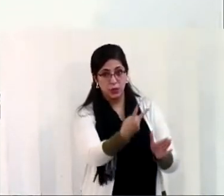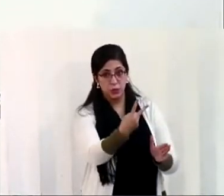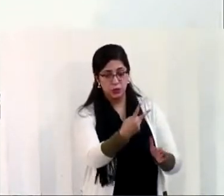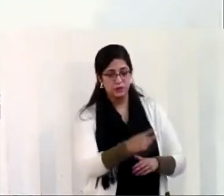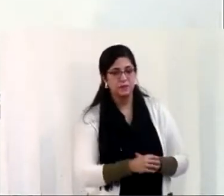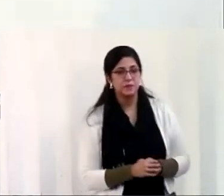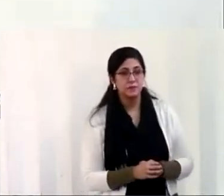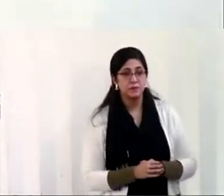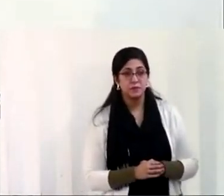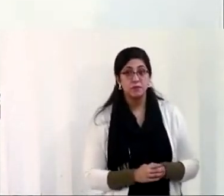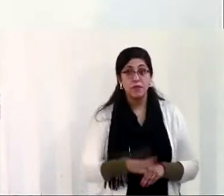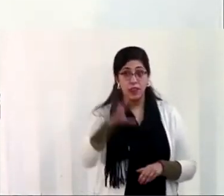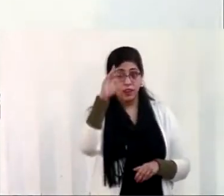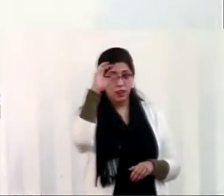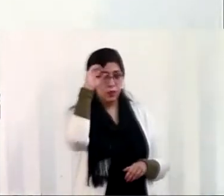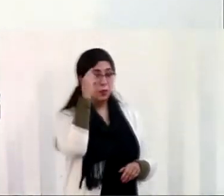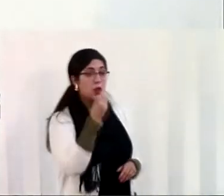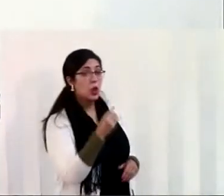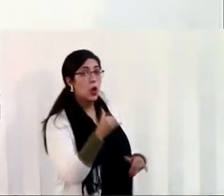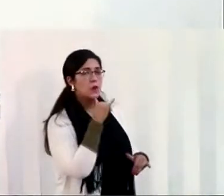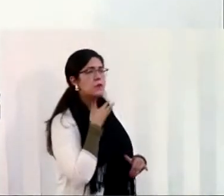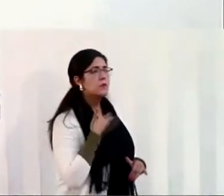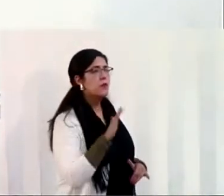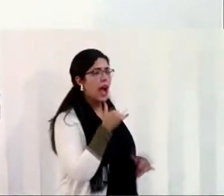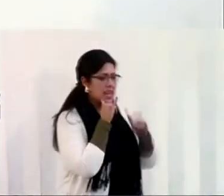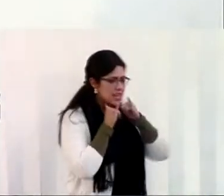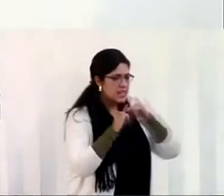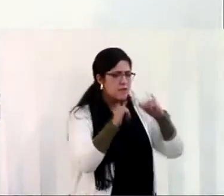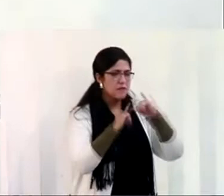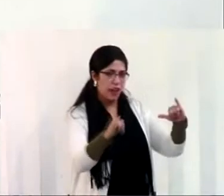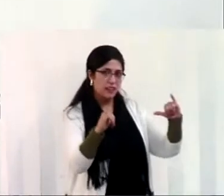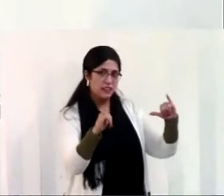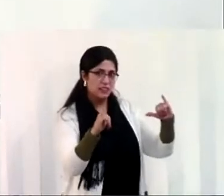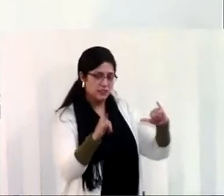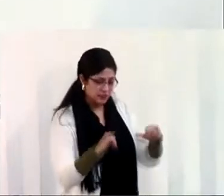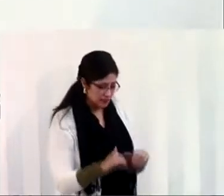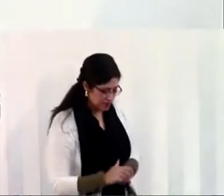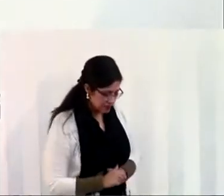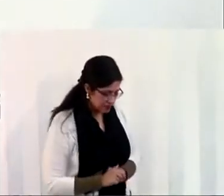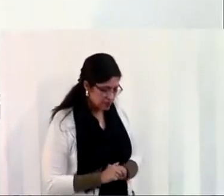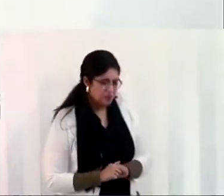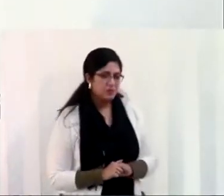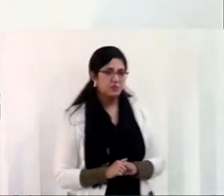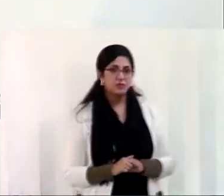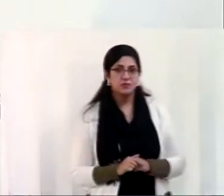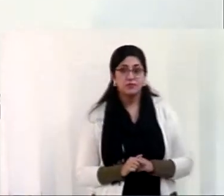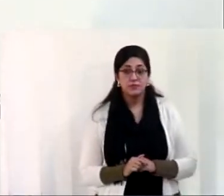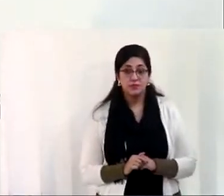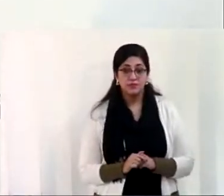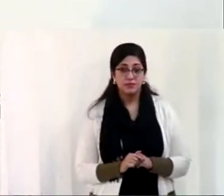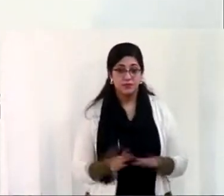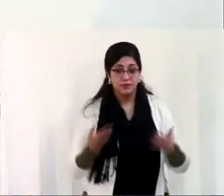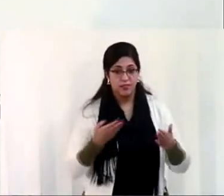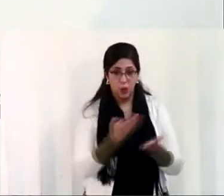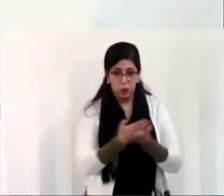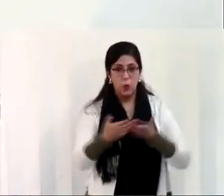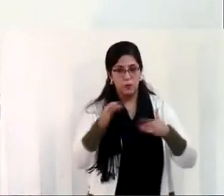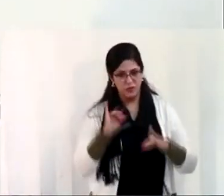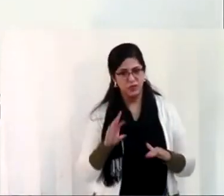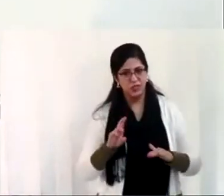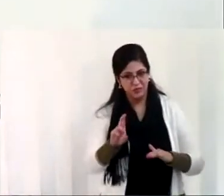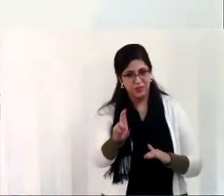Jerusalém, assim diz o Senhor. E então os versículos 2 e 3 vão falar de coisas muito bonitas. Olha que lindo que foi esse começo.